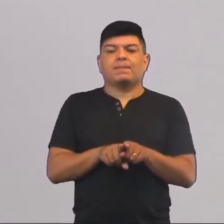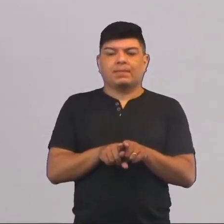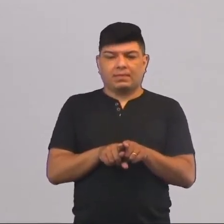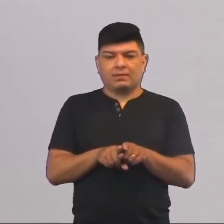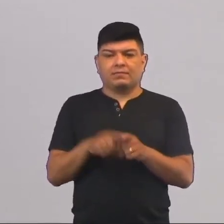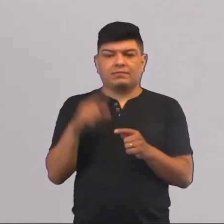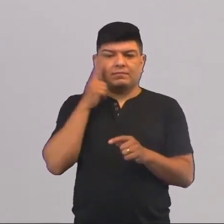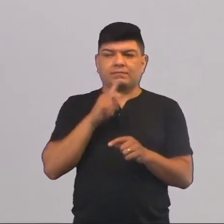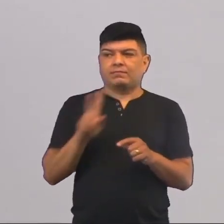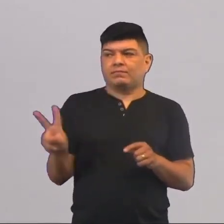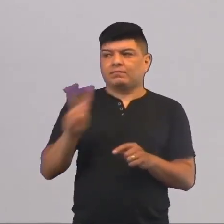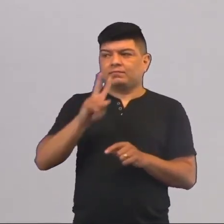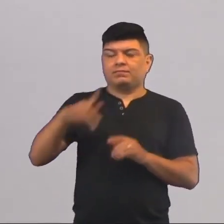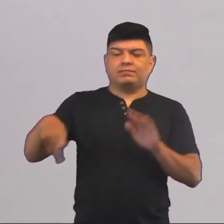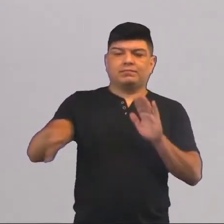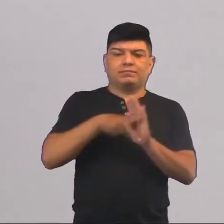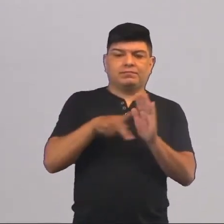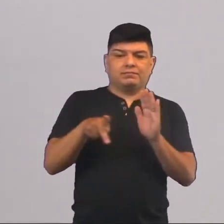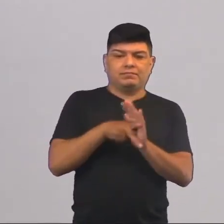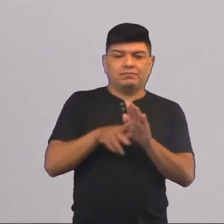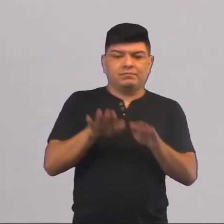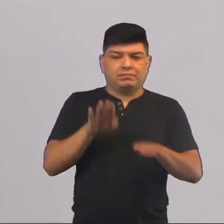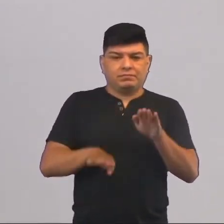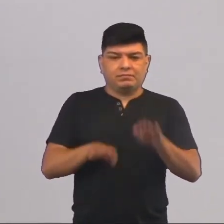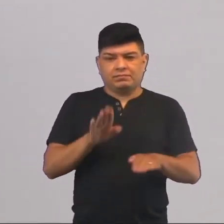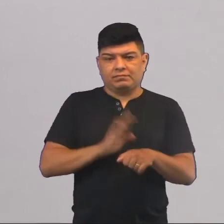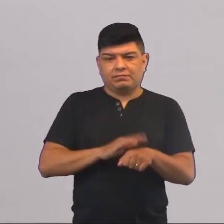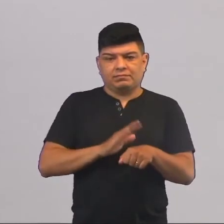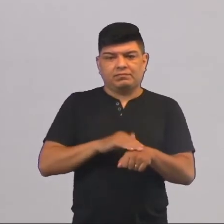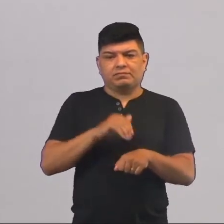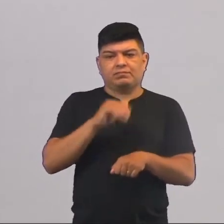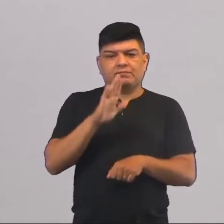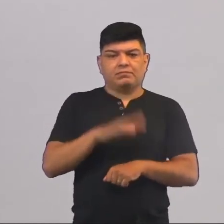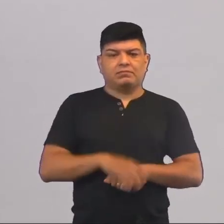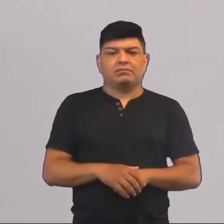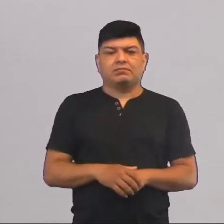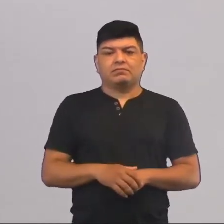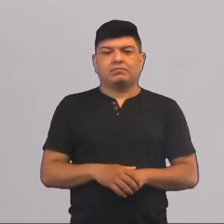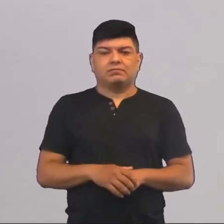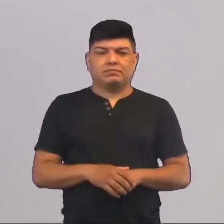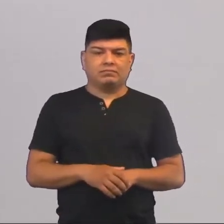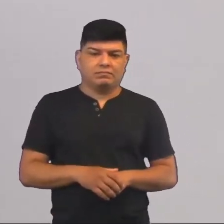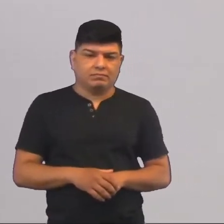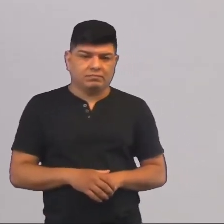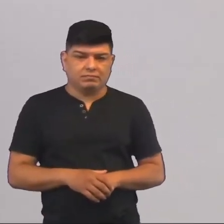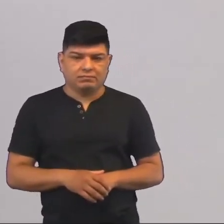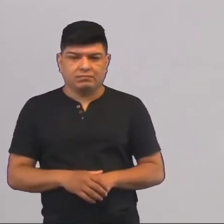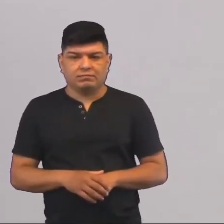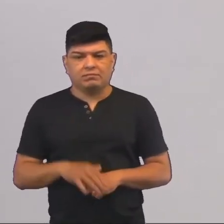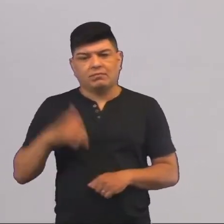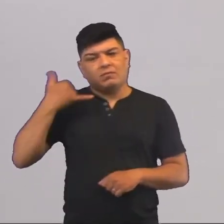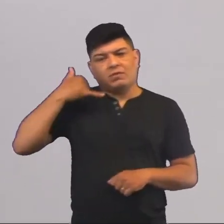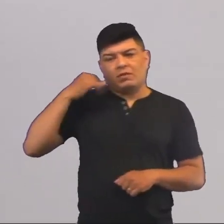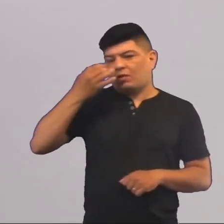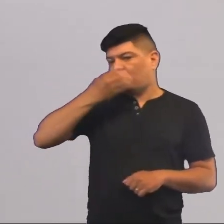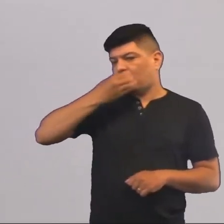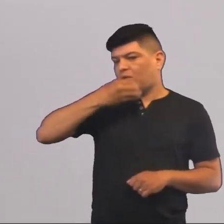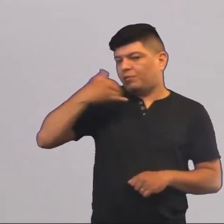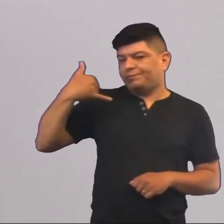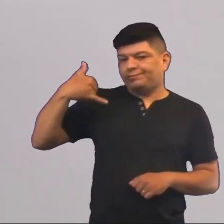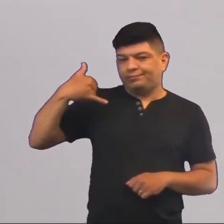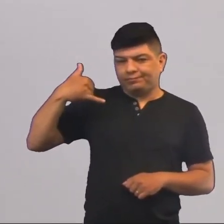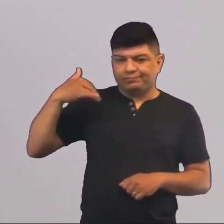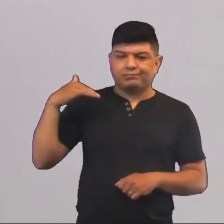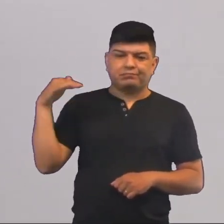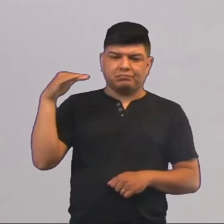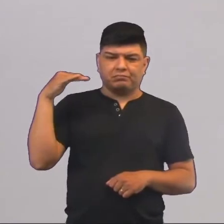ela ganha um valor próprio, né, e muitas vezes excedente. A gente tem aí o máximo, aí, o iPhone, né, todo mundo quer ter um iPhone,